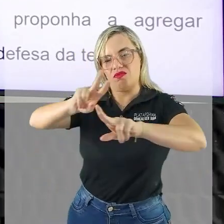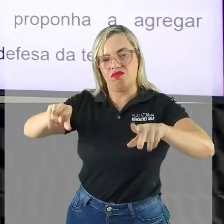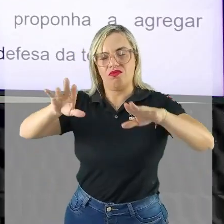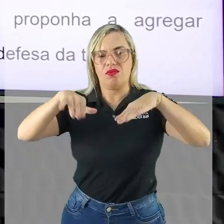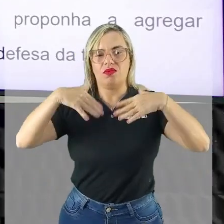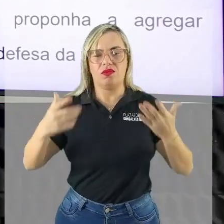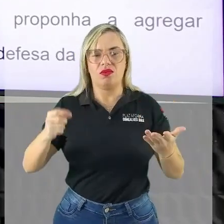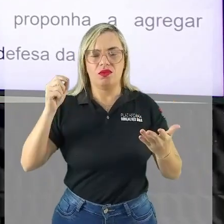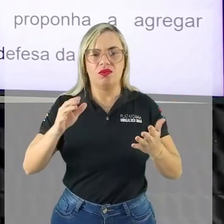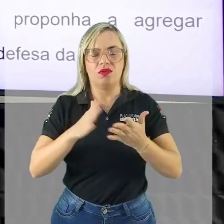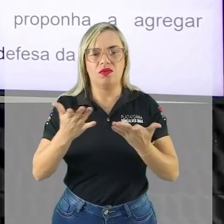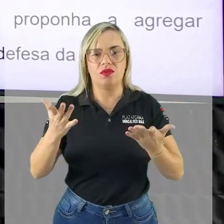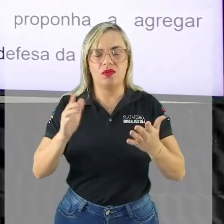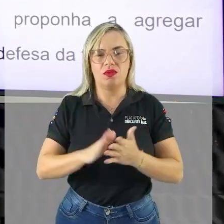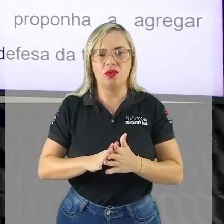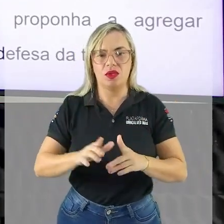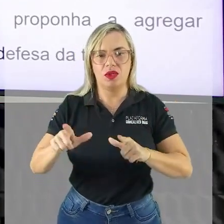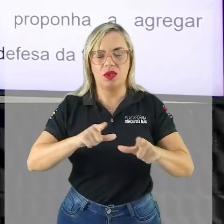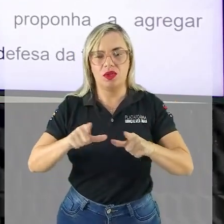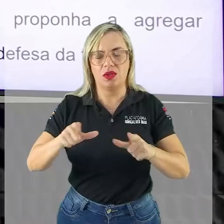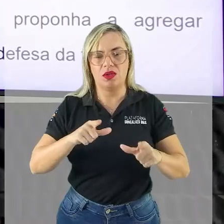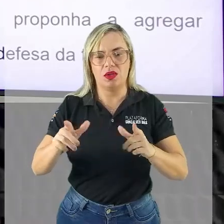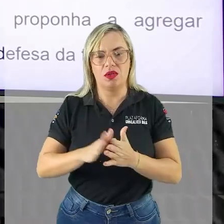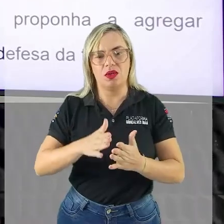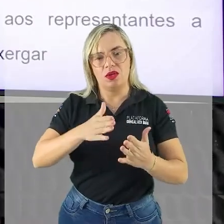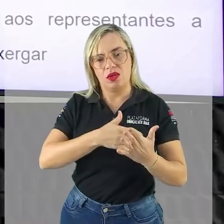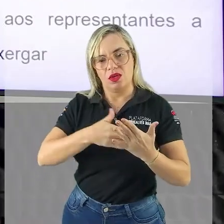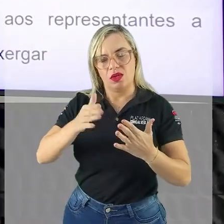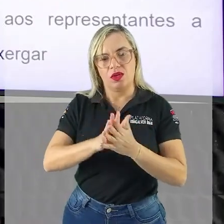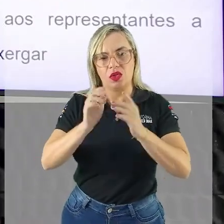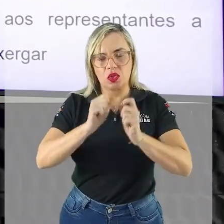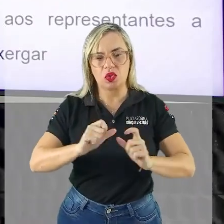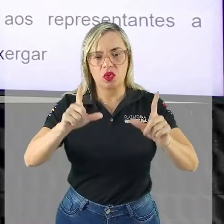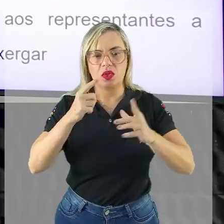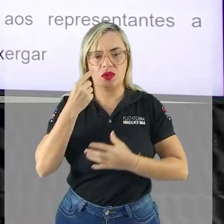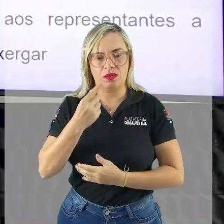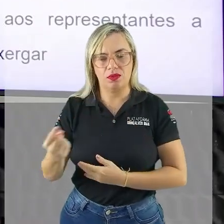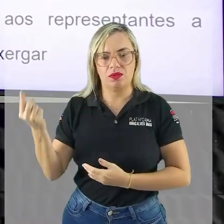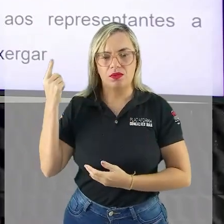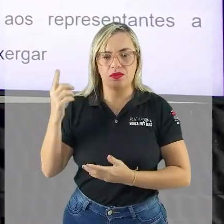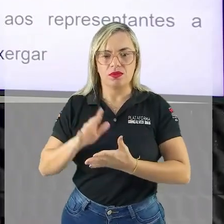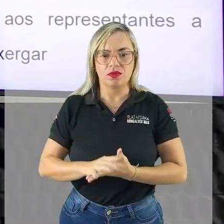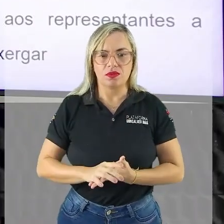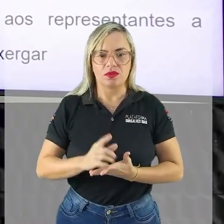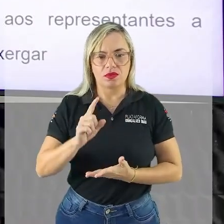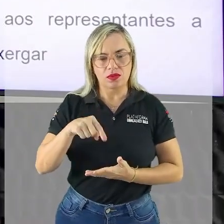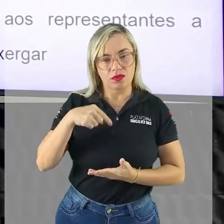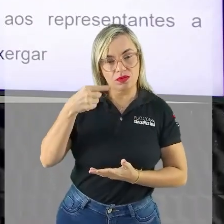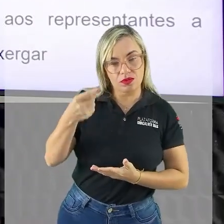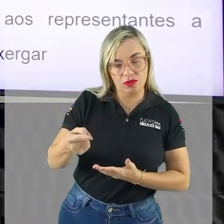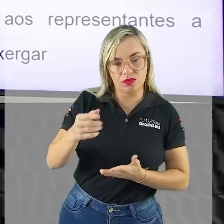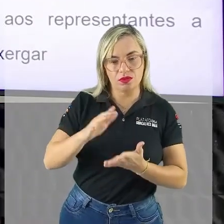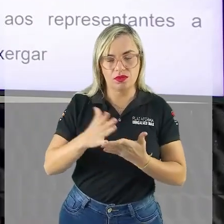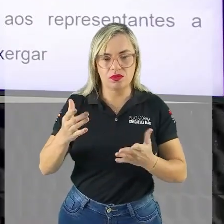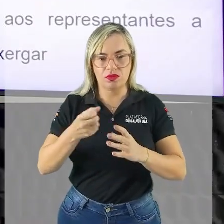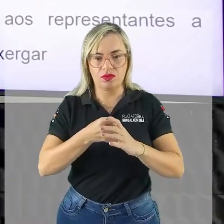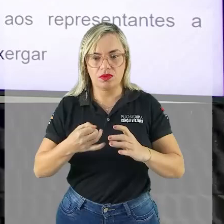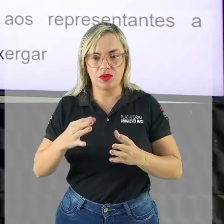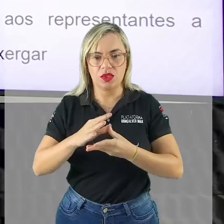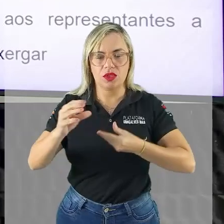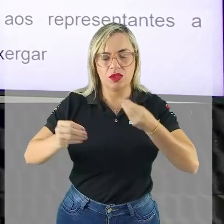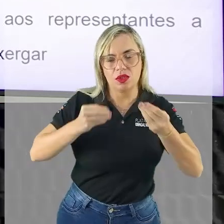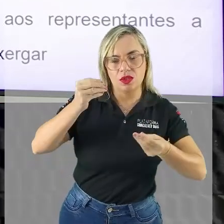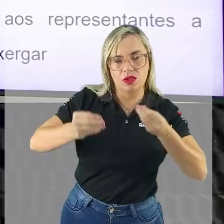são trabalhados nessa obra, tá? Olha que interessante. Uma outra opção, tá, é